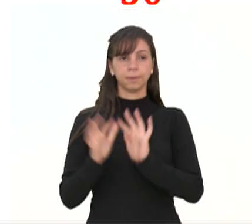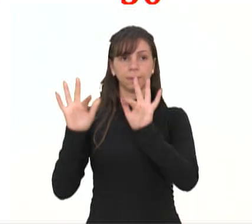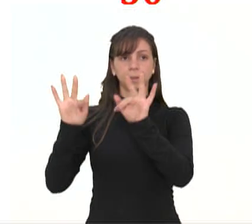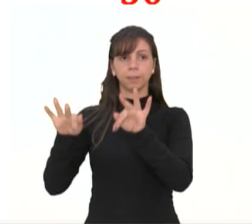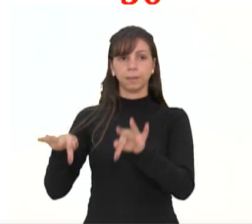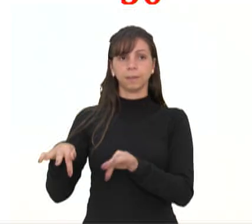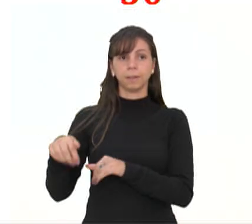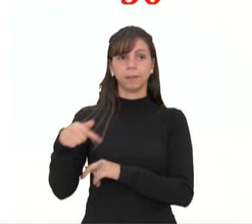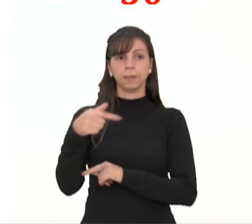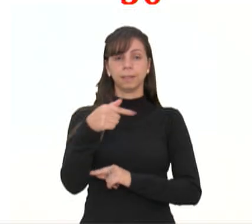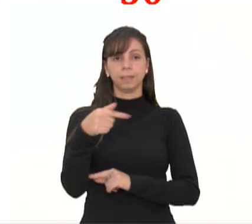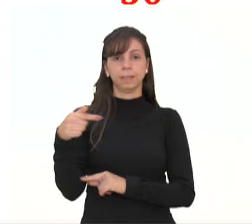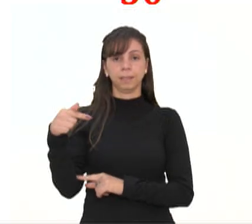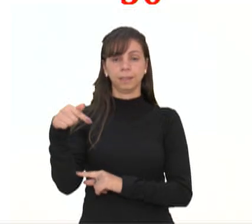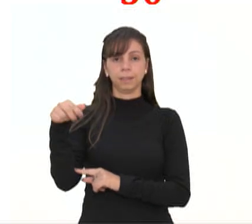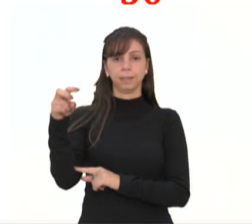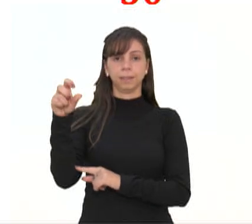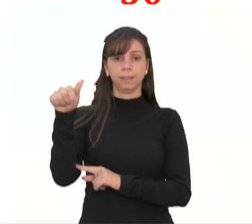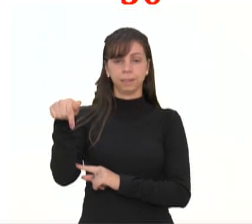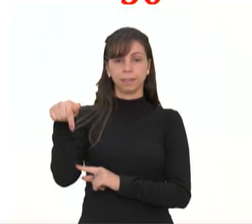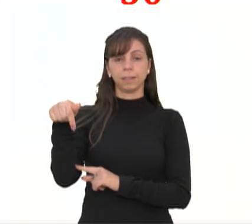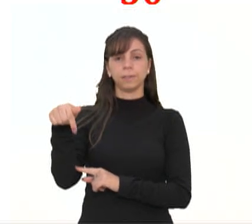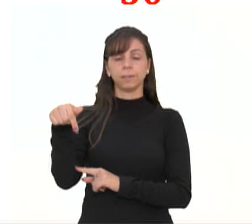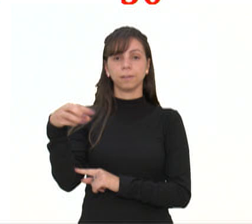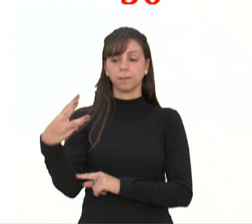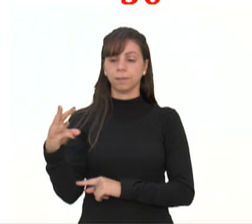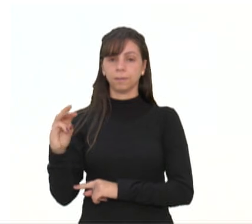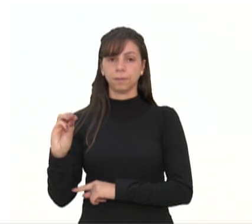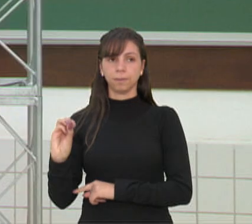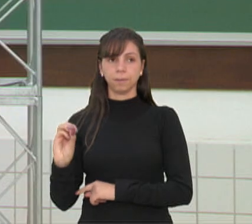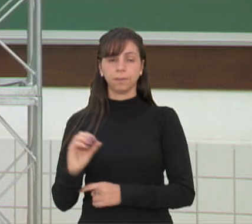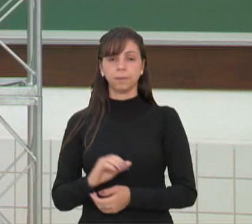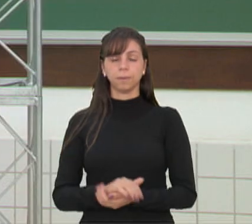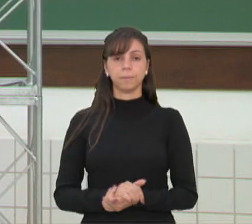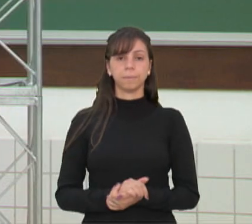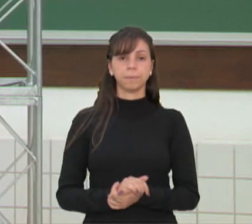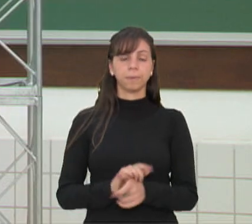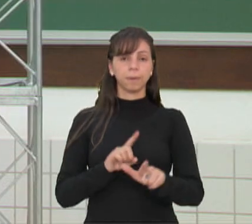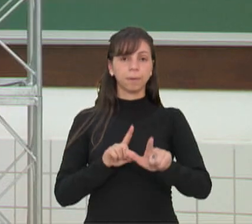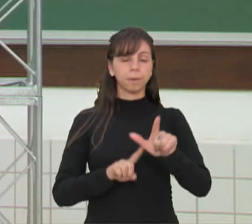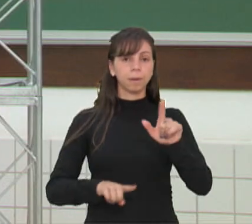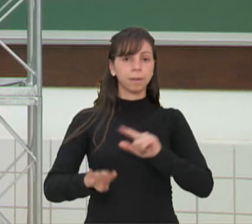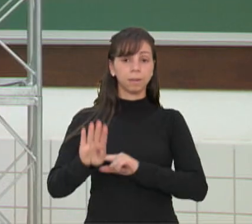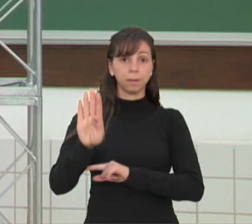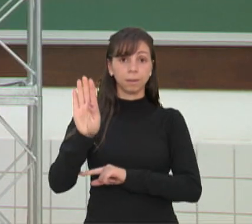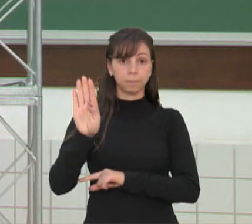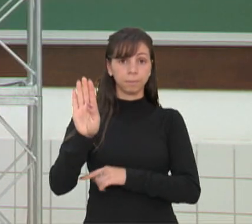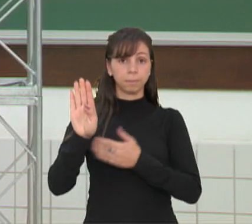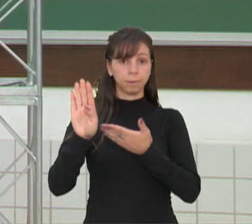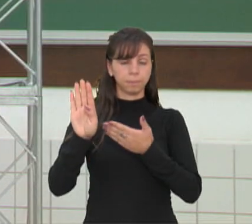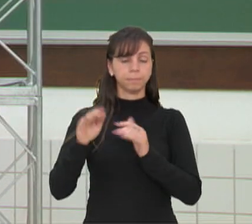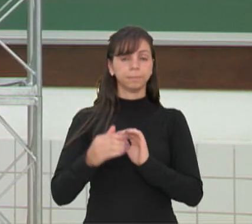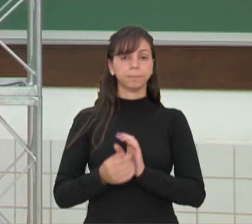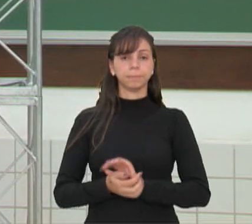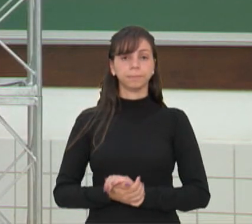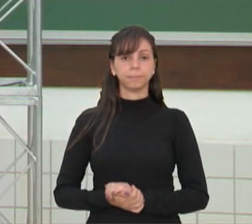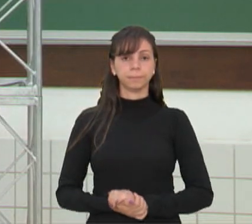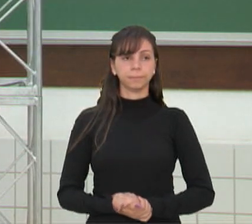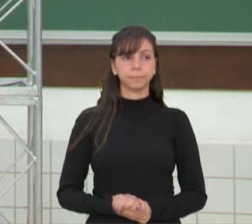menos 7/30, certo? Agora nós vamos fazer a letra B, aqui no quadro comigo, veja